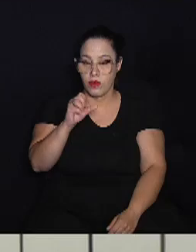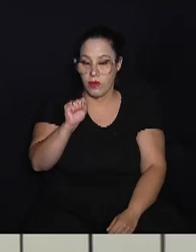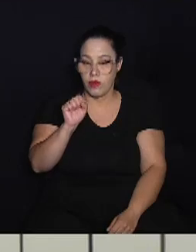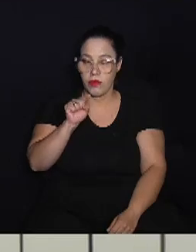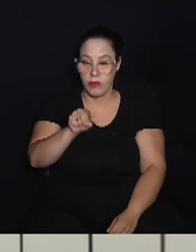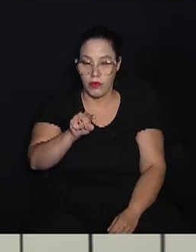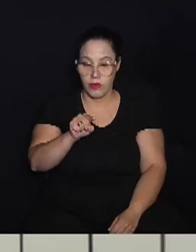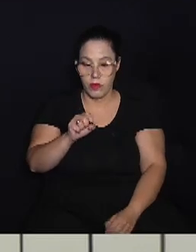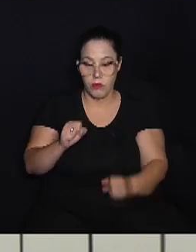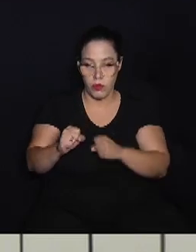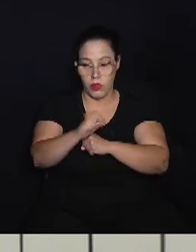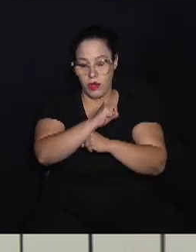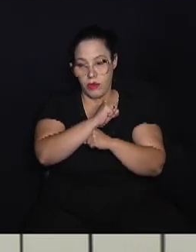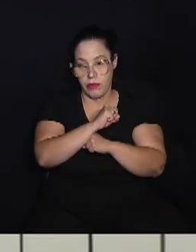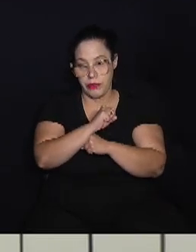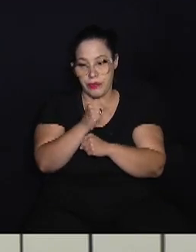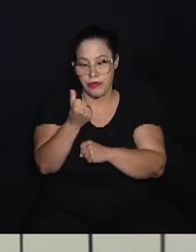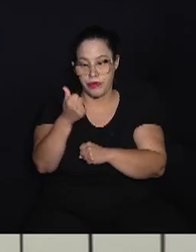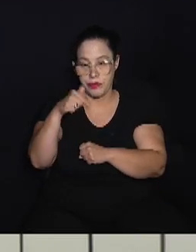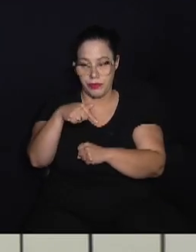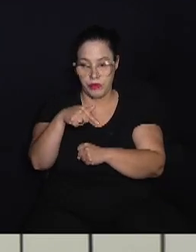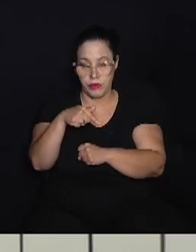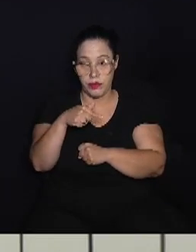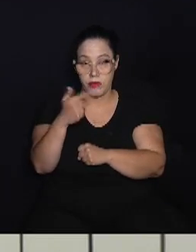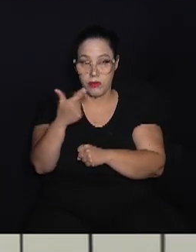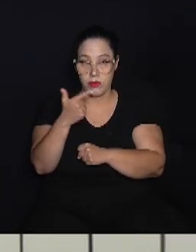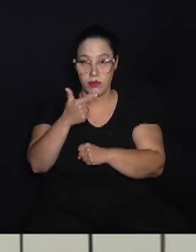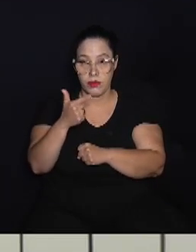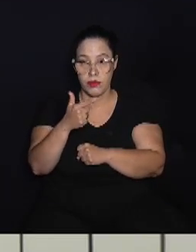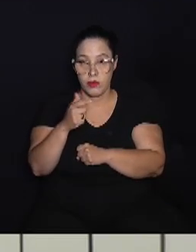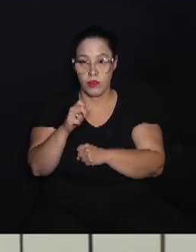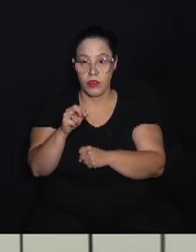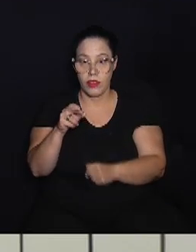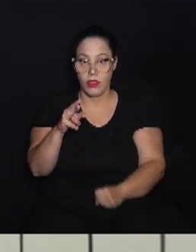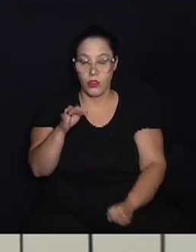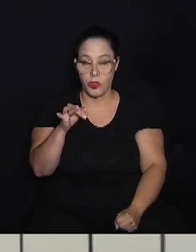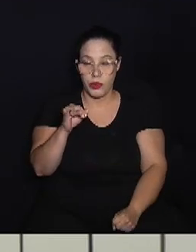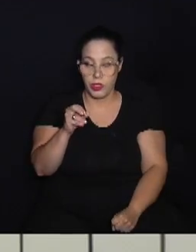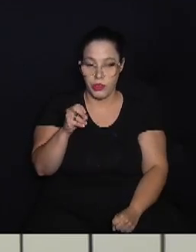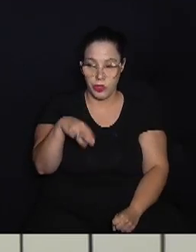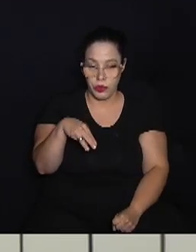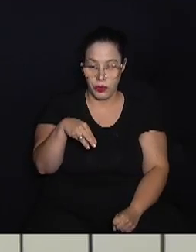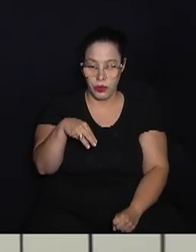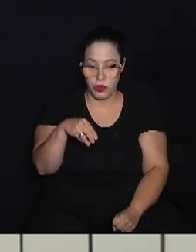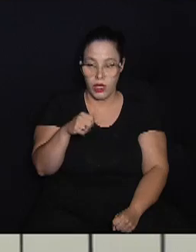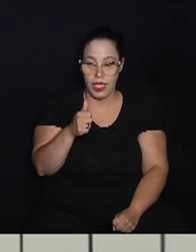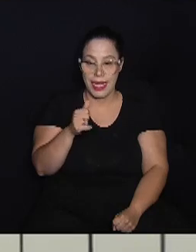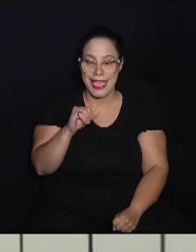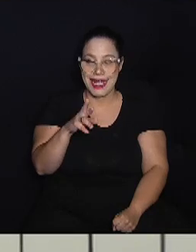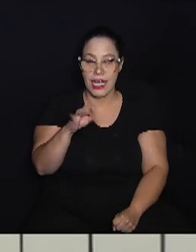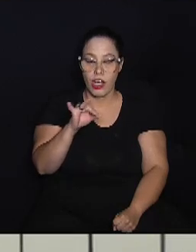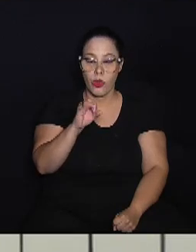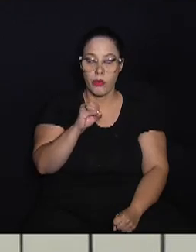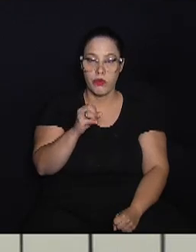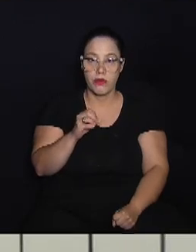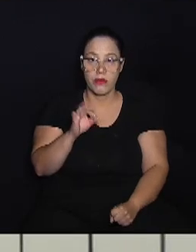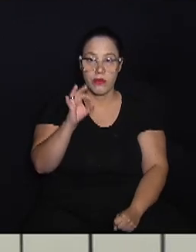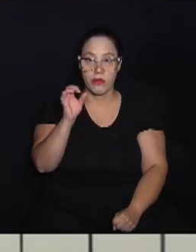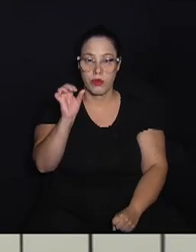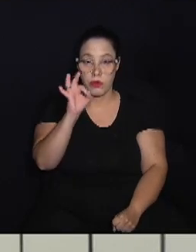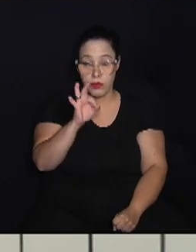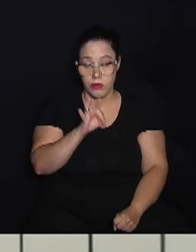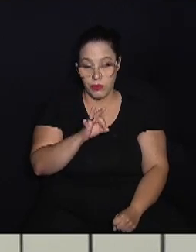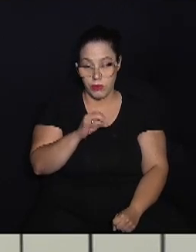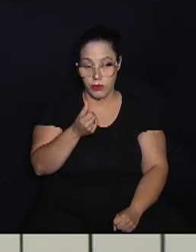pontos de bloqueio, sendo 17 da dupla Judson e Ítalo, responsáveis por mais de 60% dos pontos